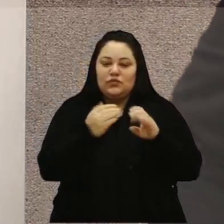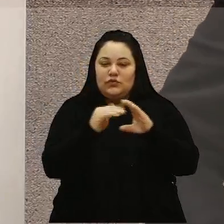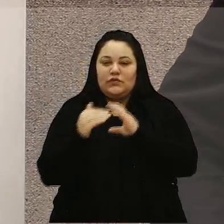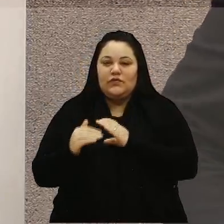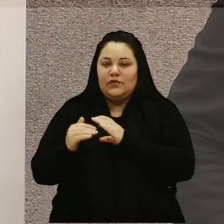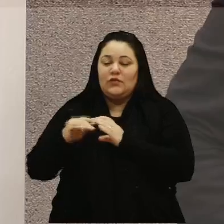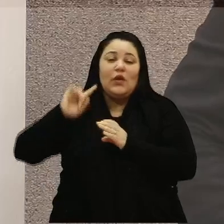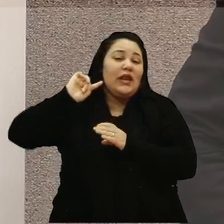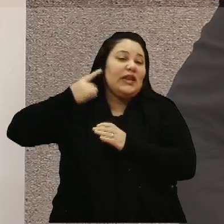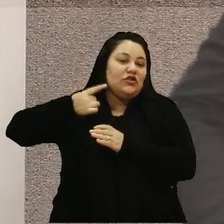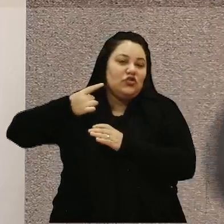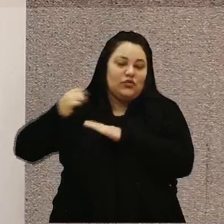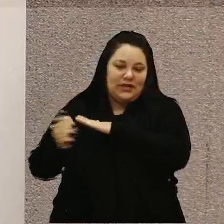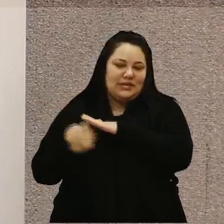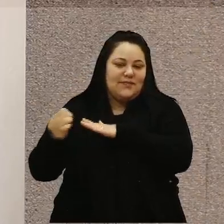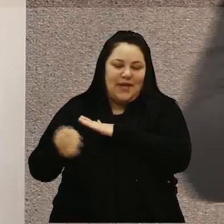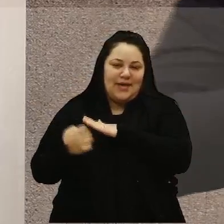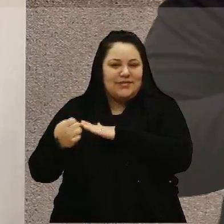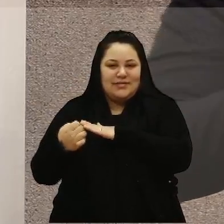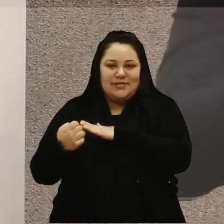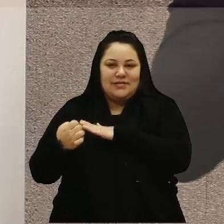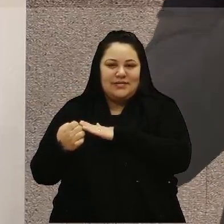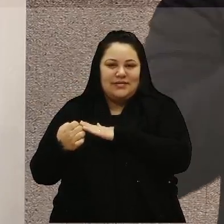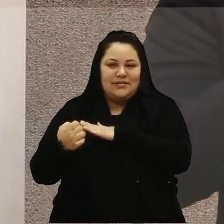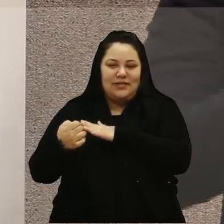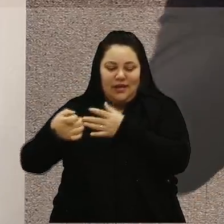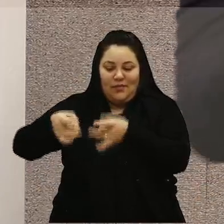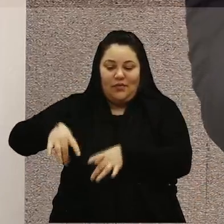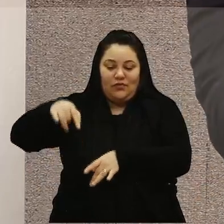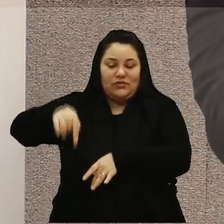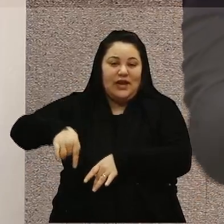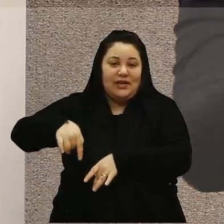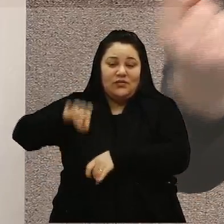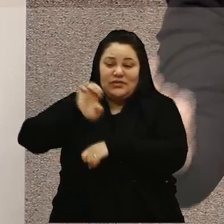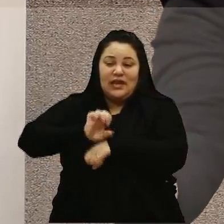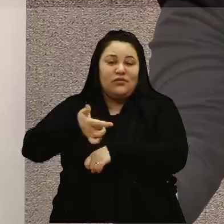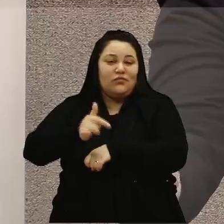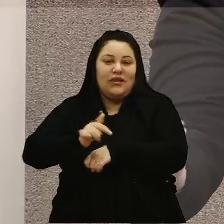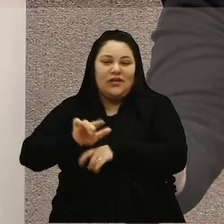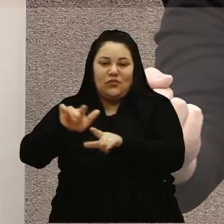civil. A prefeitura, o Estado não tem onde colocar o lixo. Aí